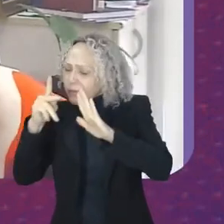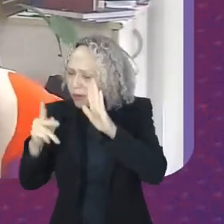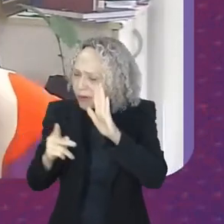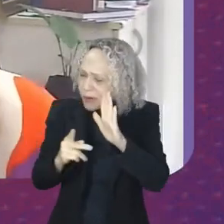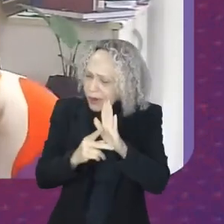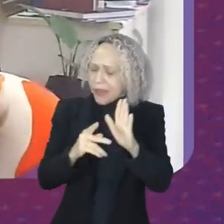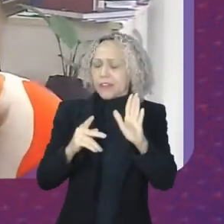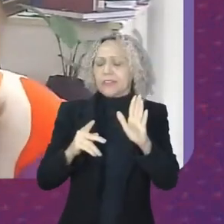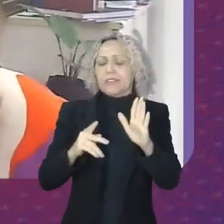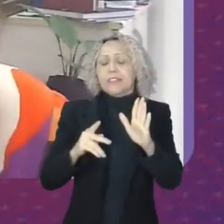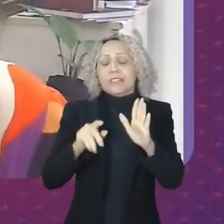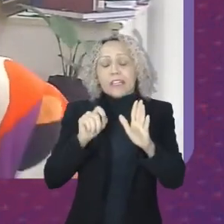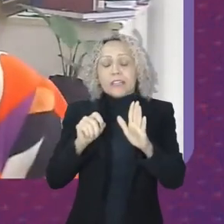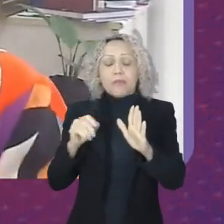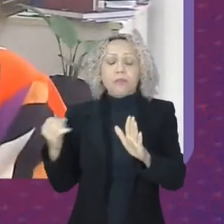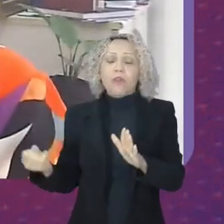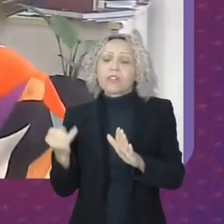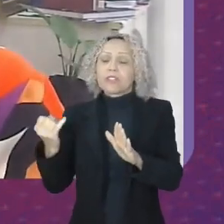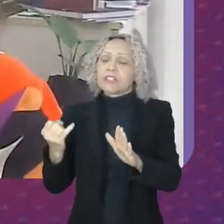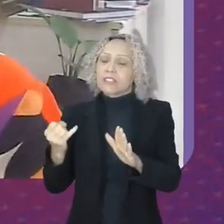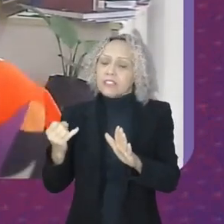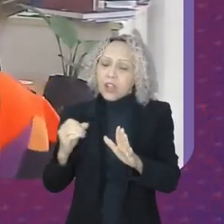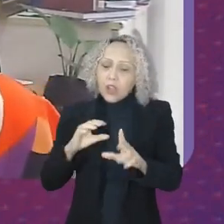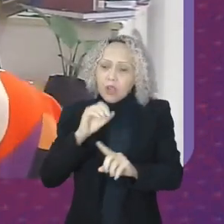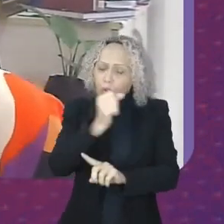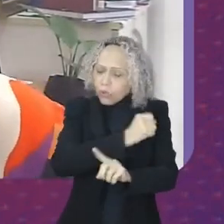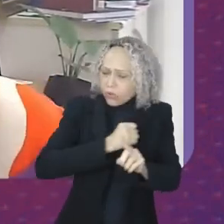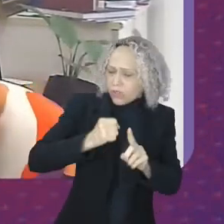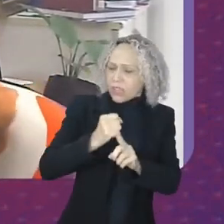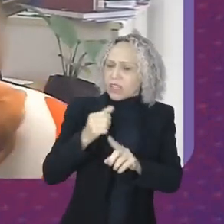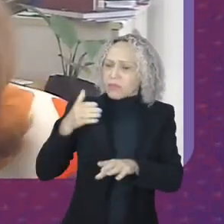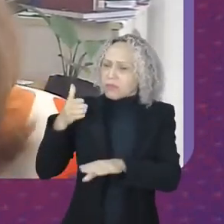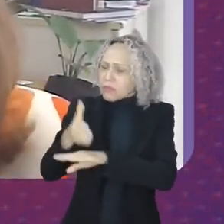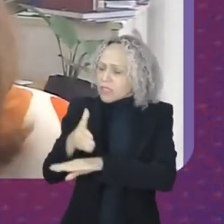junto com as secretarias estaduais,